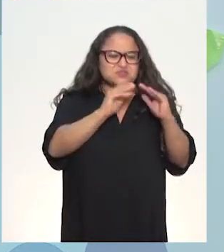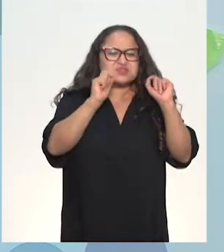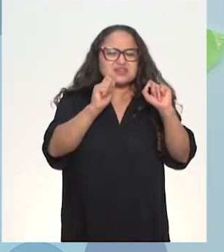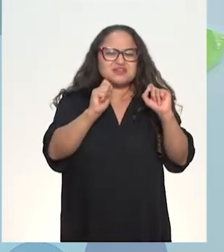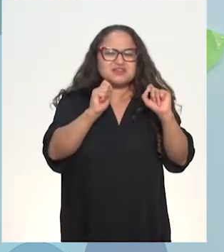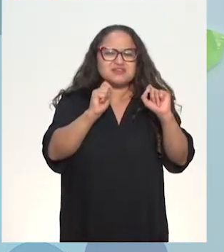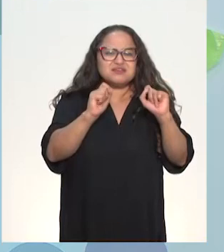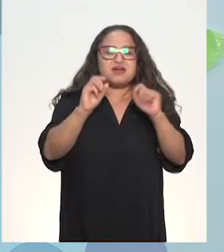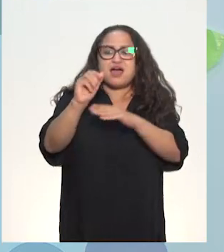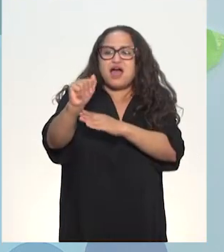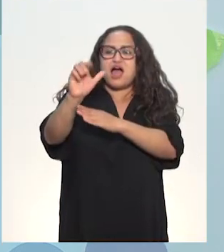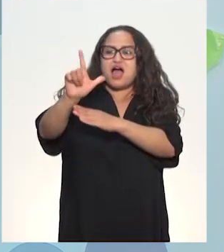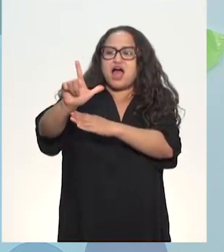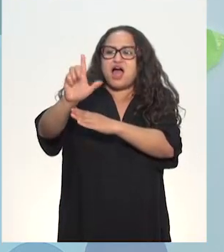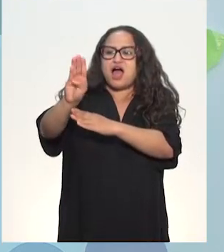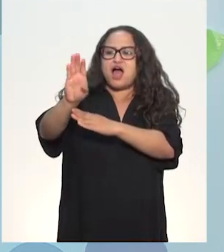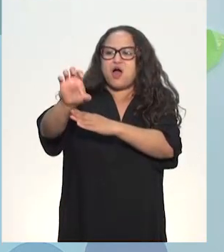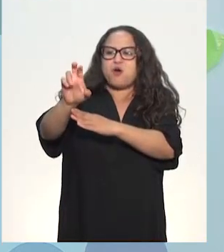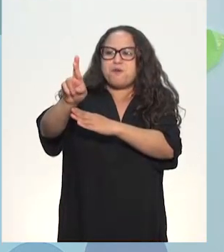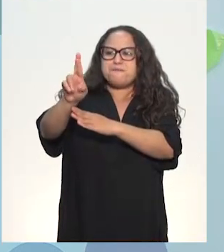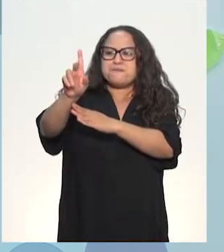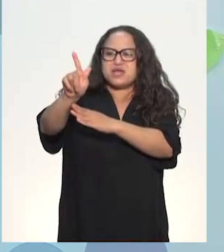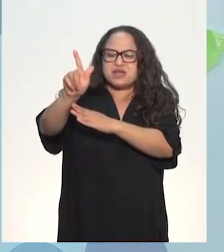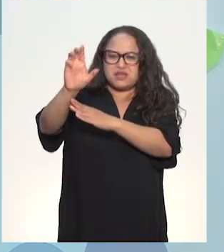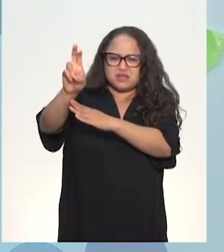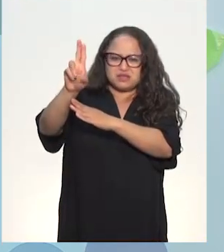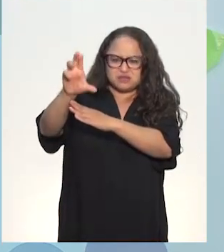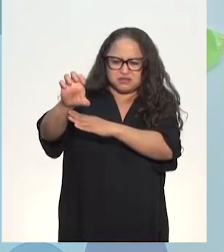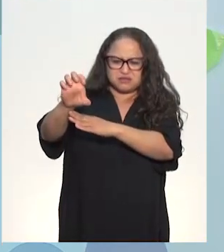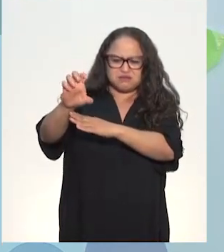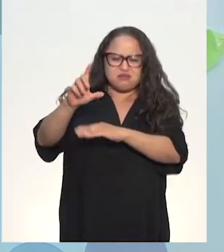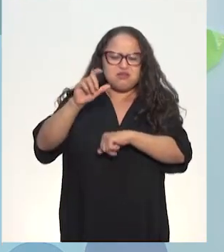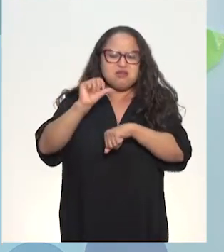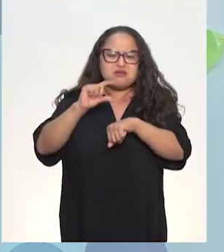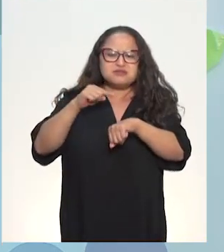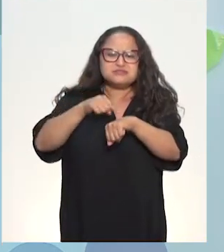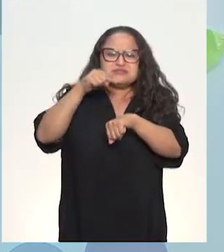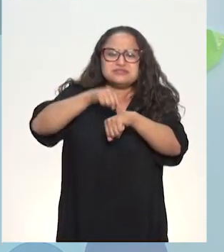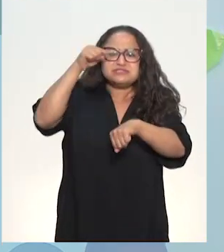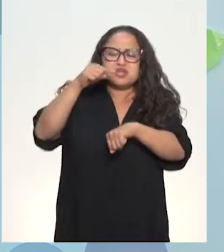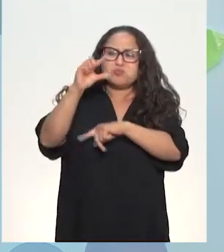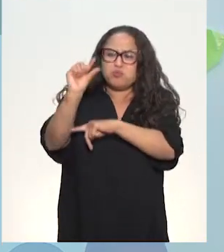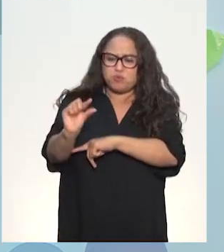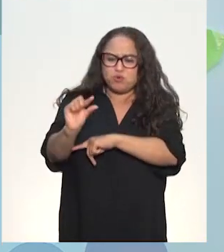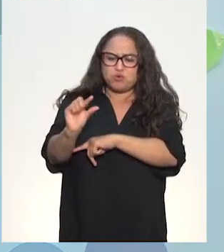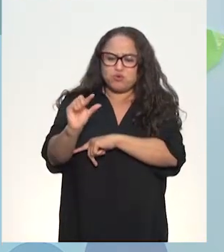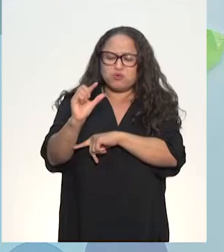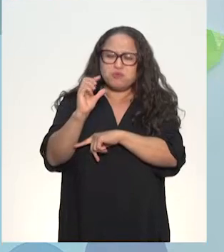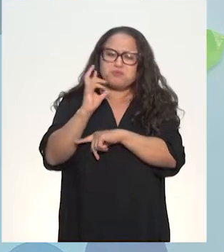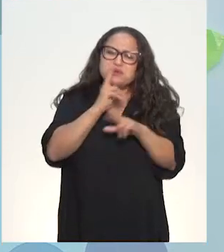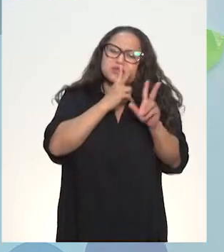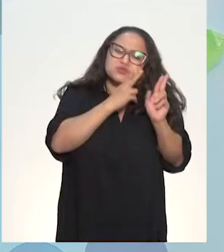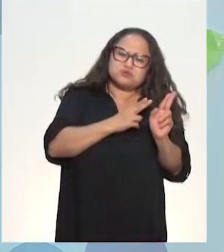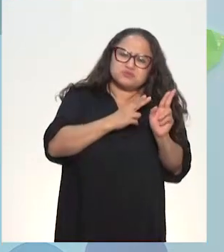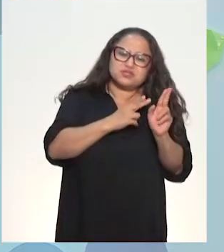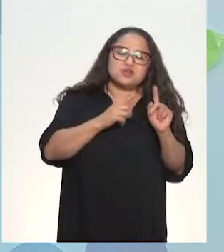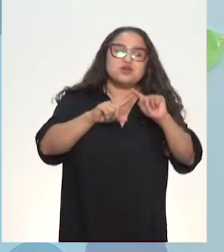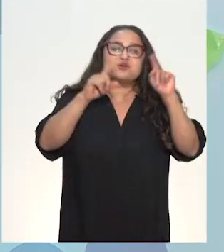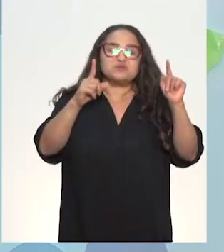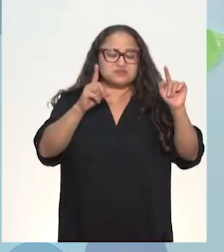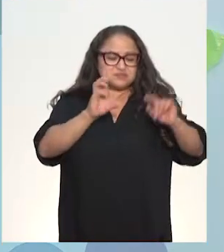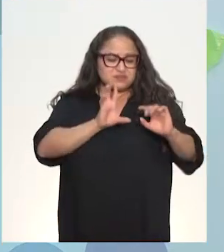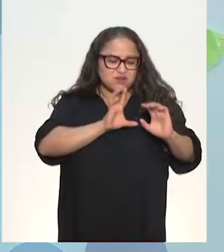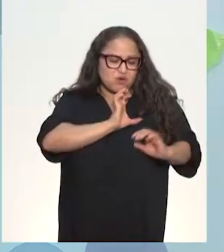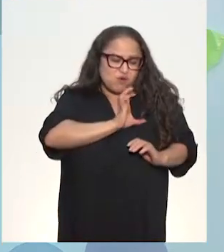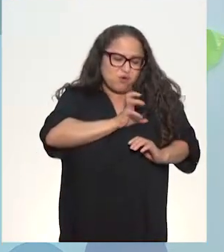albergue é um lugar onde as pessoas passam por pouco tempo para dormir, mas não é a casa delas. Quando você fala que o coração é um albergue, olha a